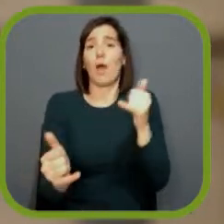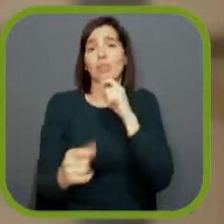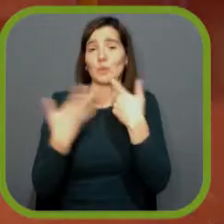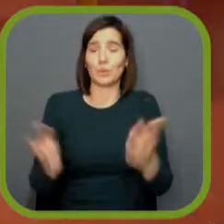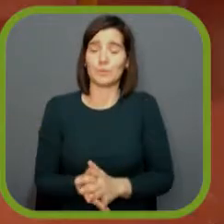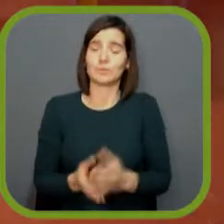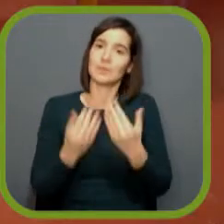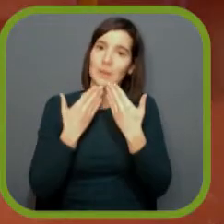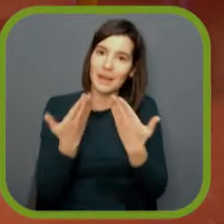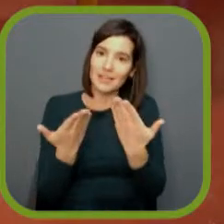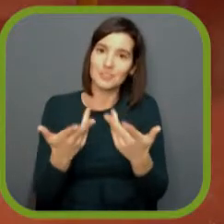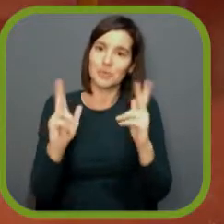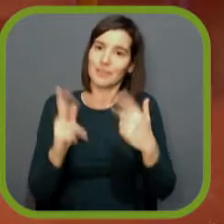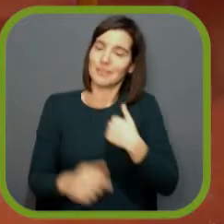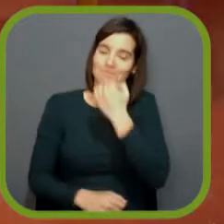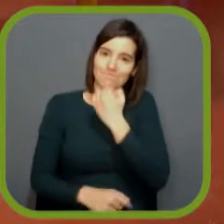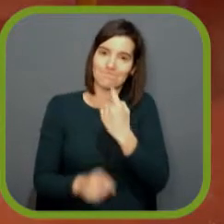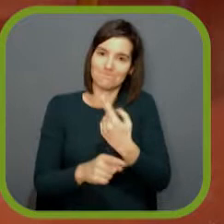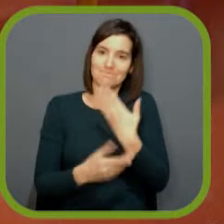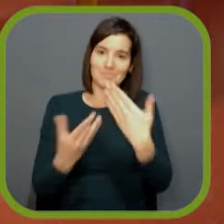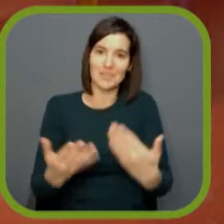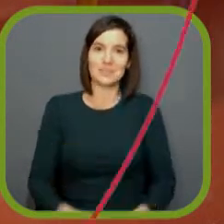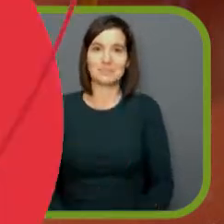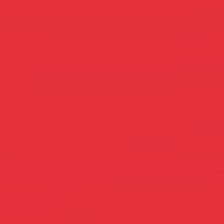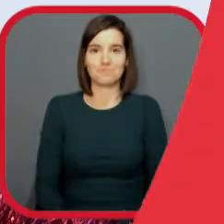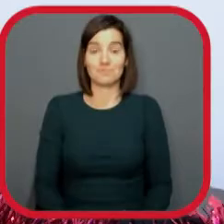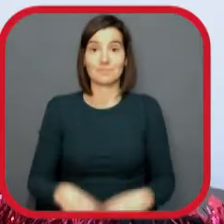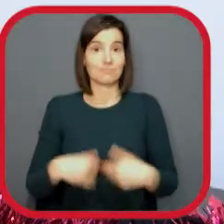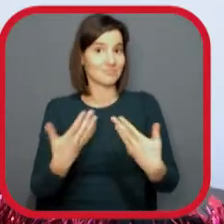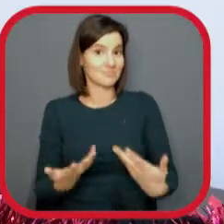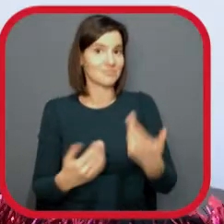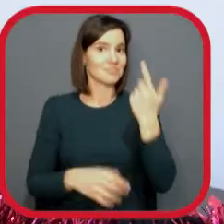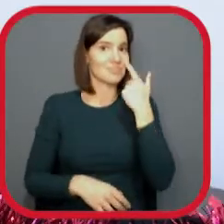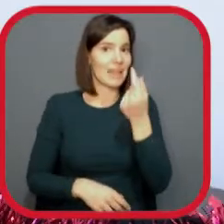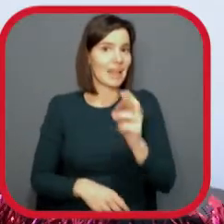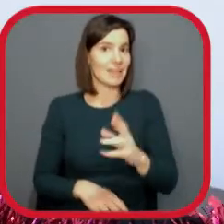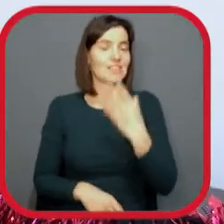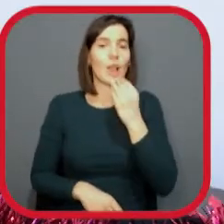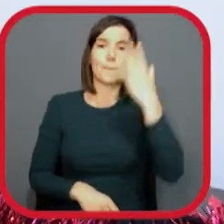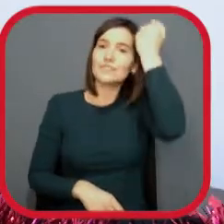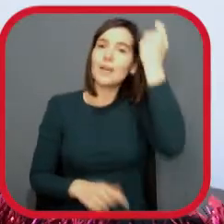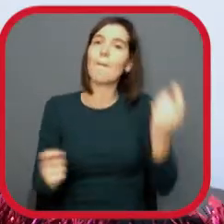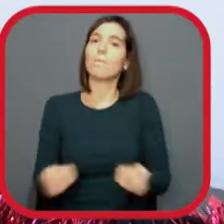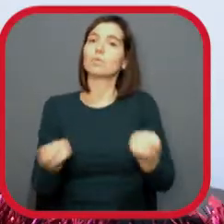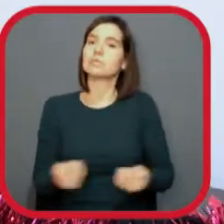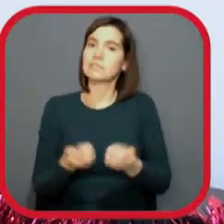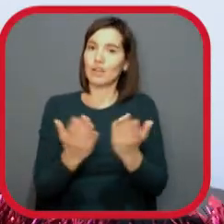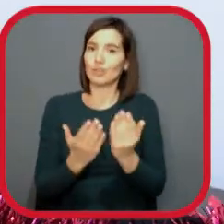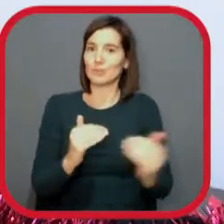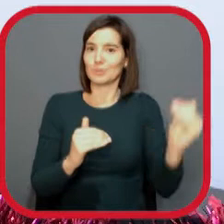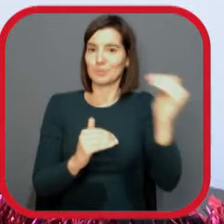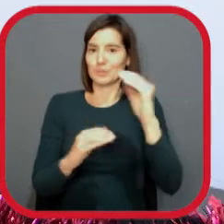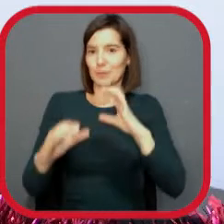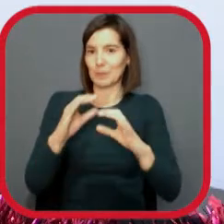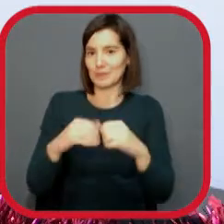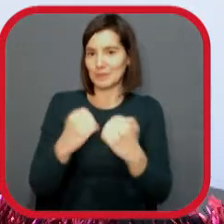possível. Muito obrigada pela sua disponibilidade. Todo o gosto. Muito obrigado. Chegou a hora de conhecer um ex-aluno do mestrado de Publicidade e Marketing